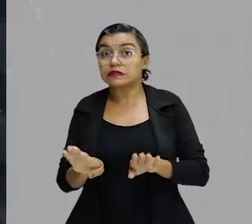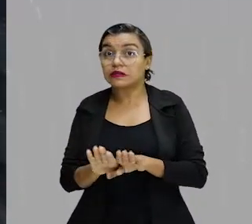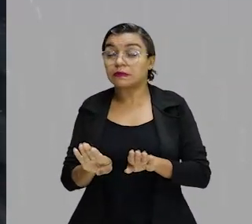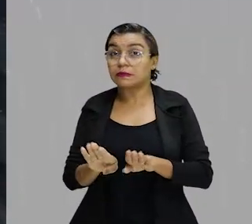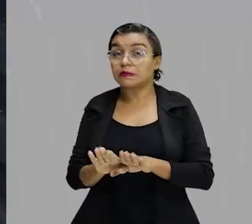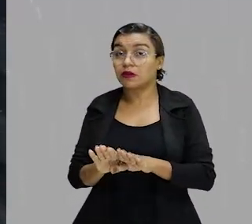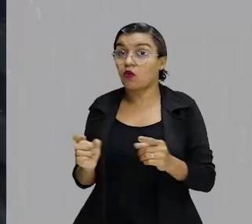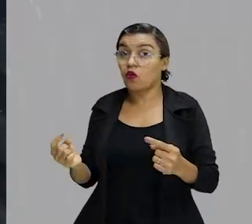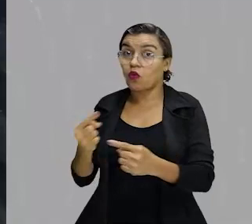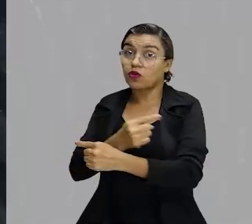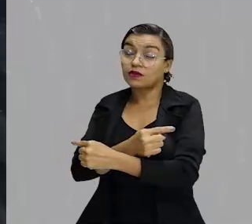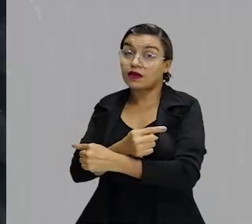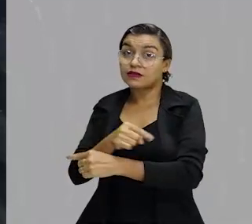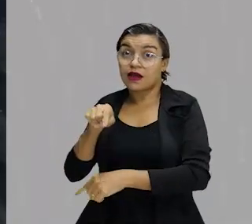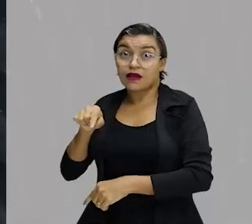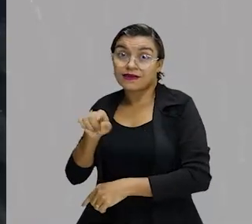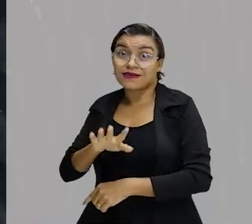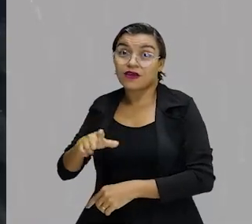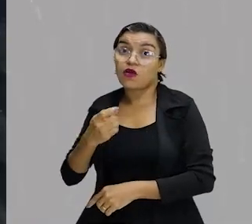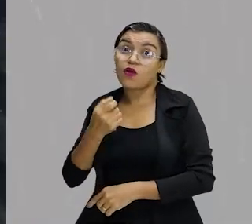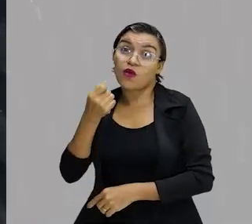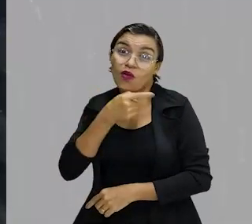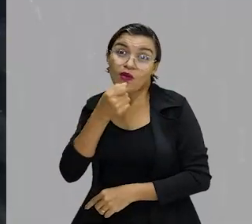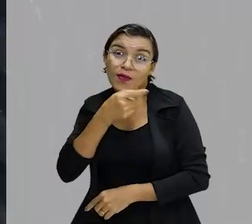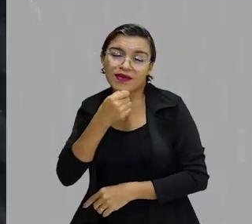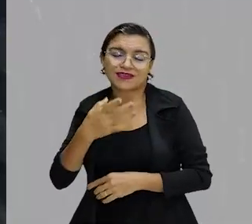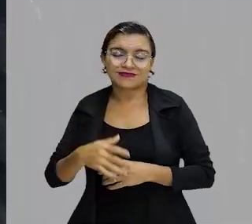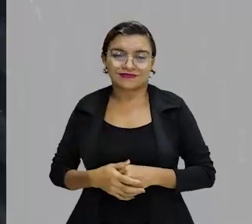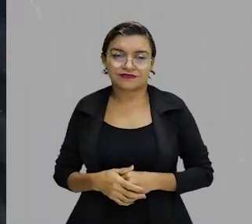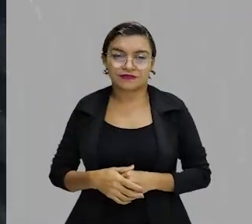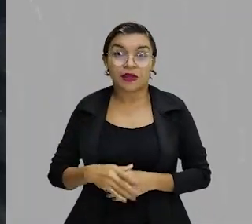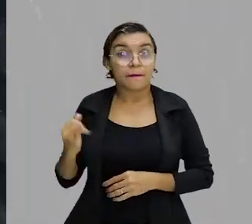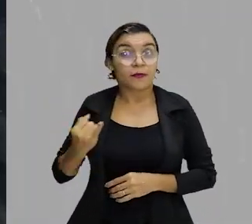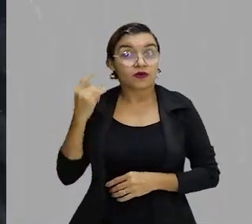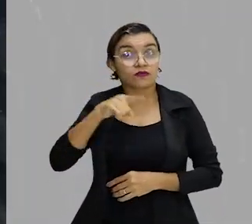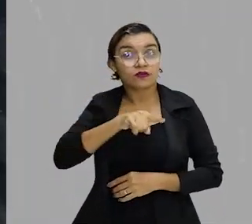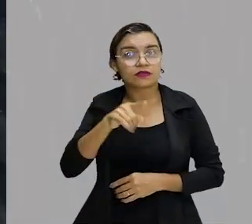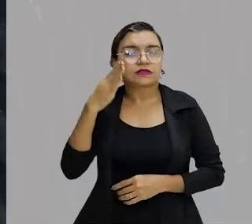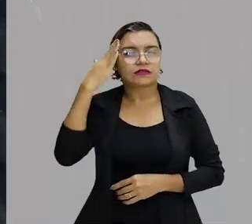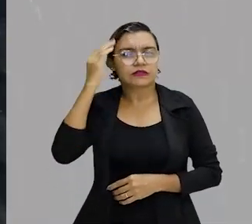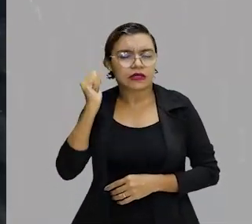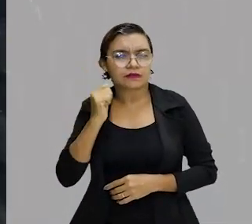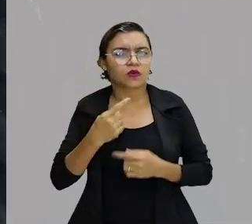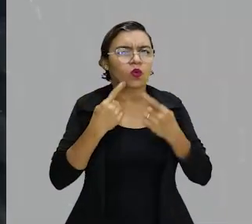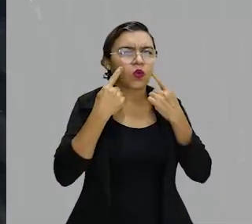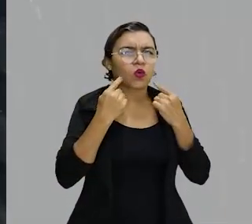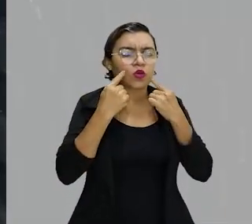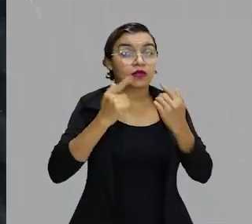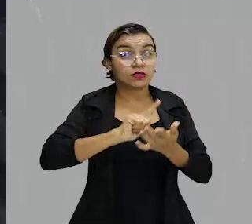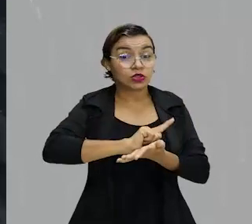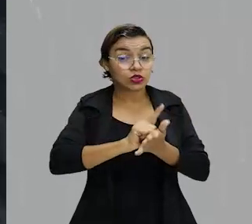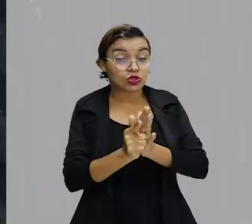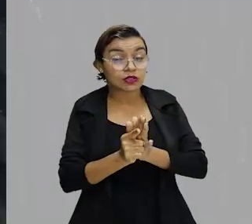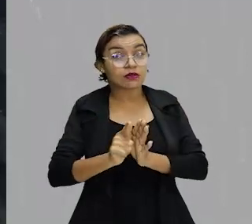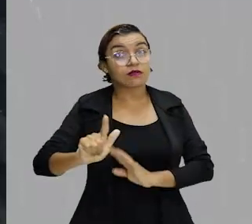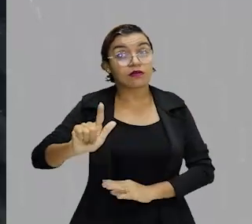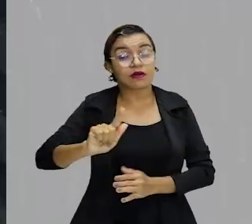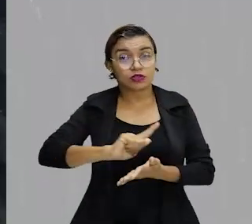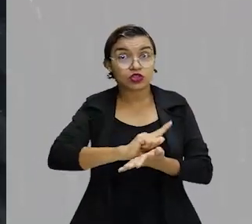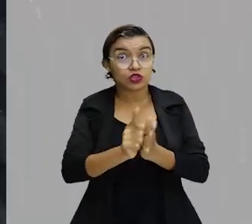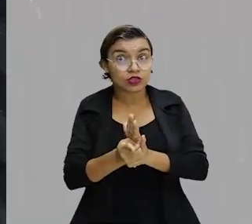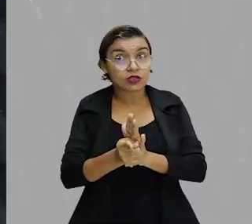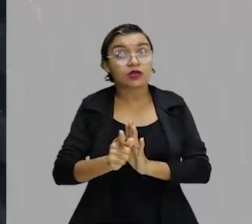de uma comédia, por exemplo. Agora, é importante que vocês saibam que drama, quando nós consideramos gênero literário, ele